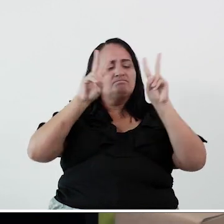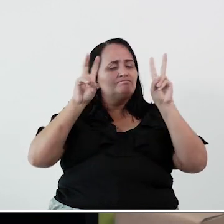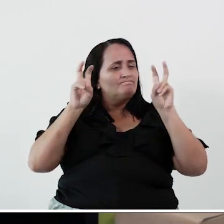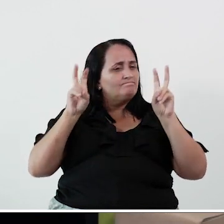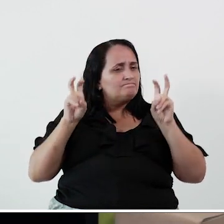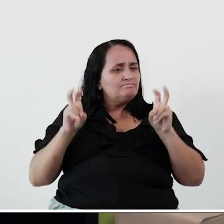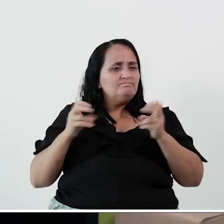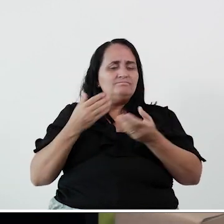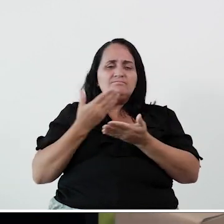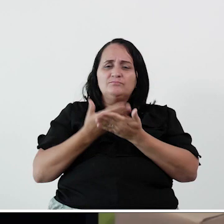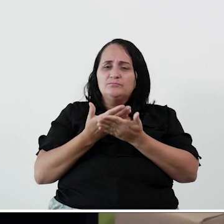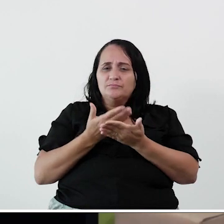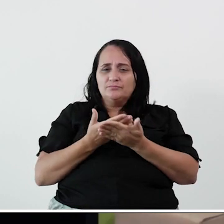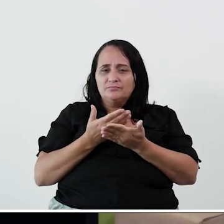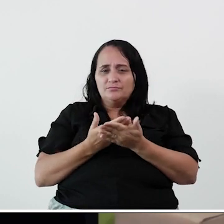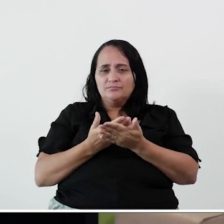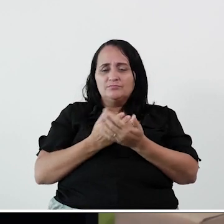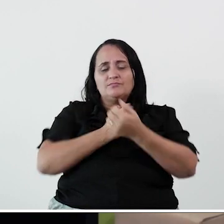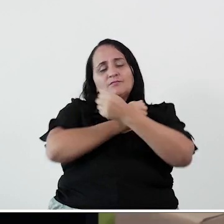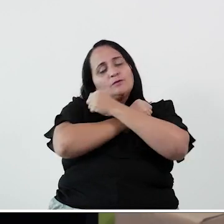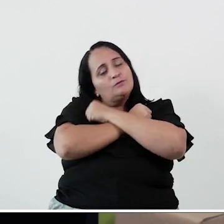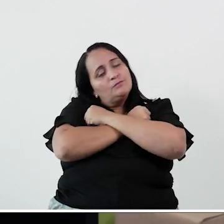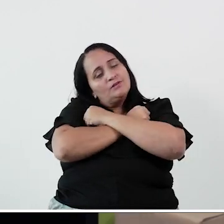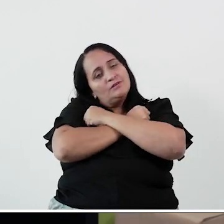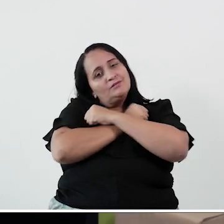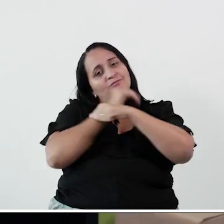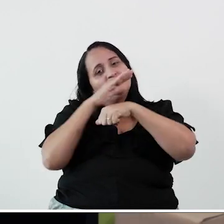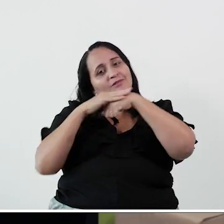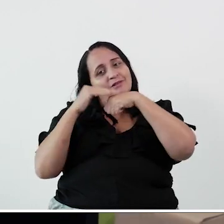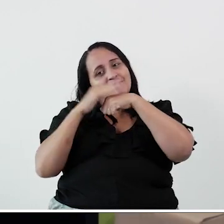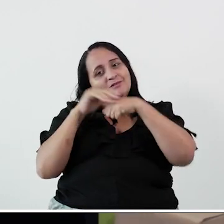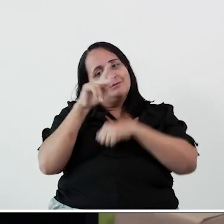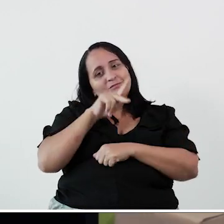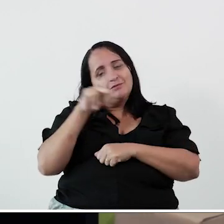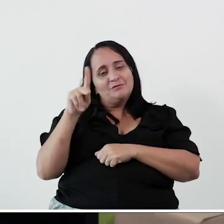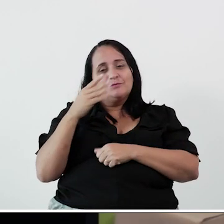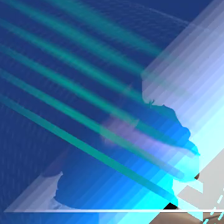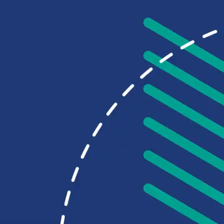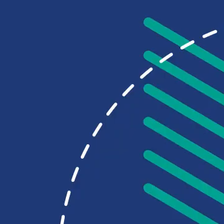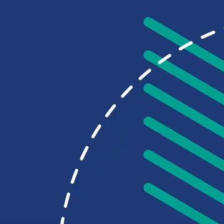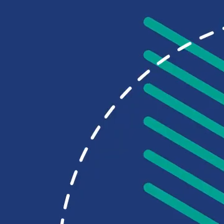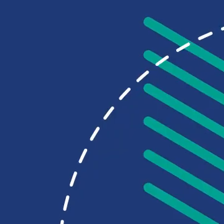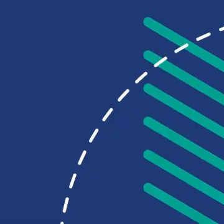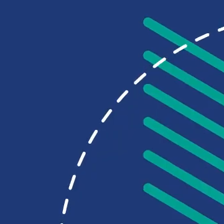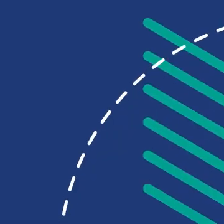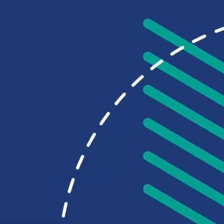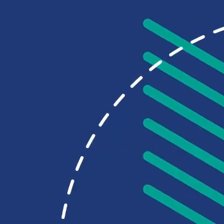nossas aulas e um abraço carinhoso do professor. Muito obrigado.